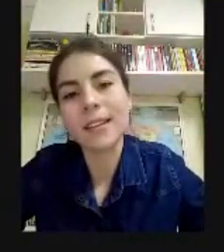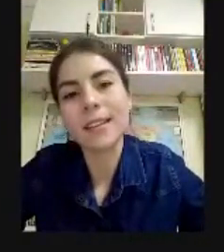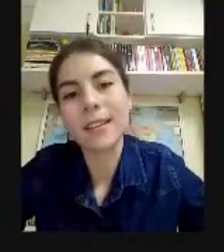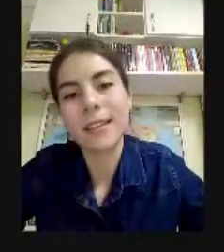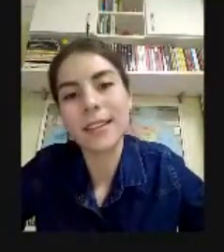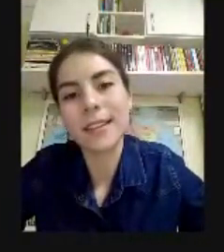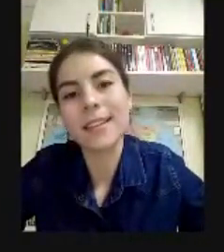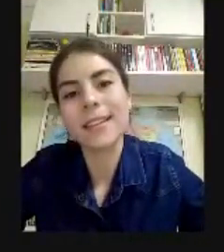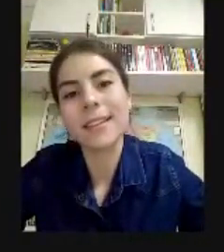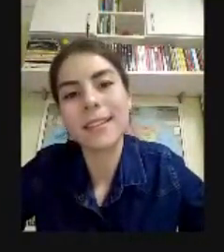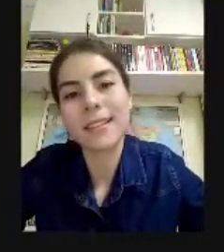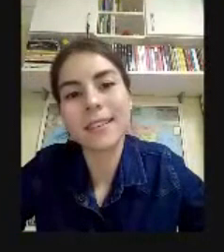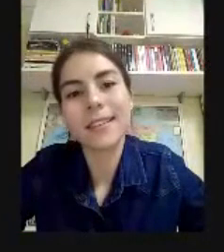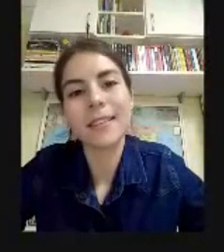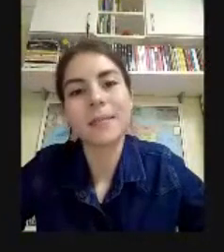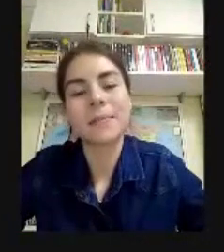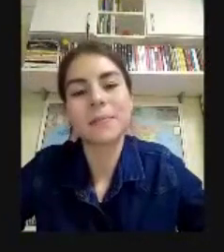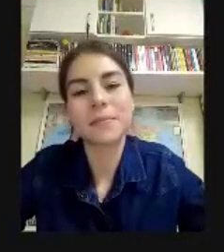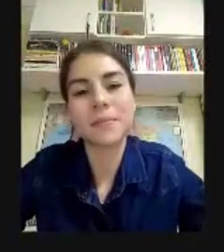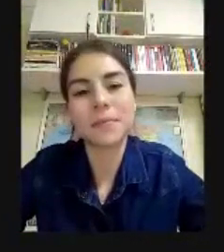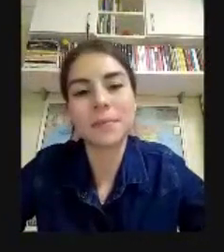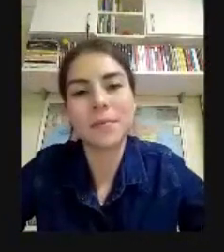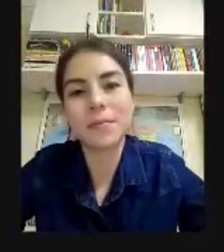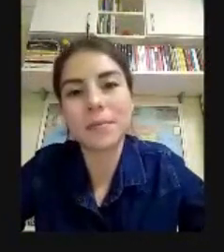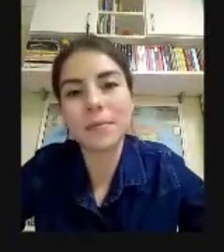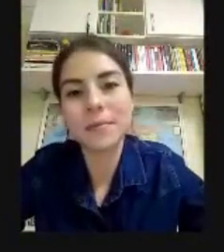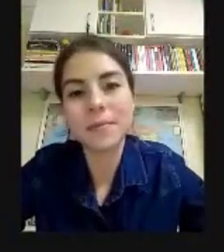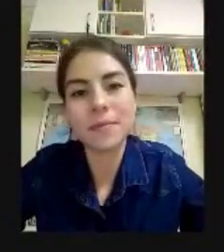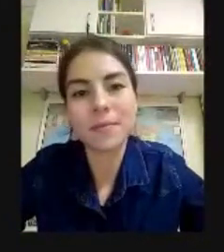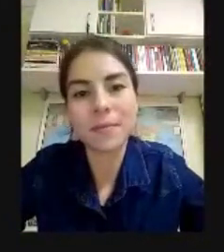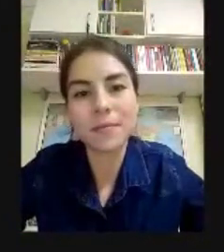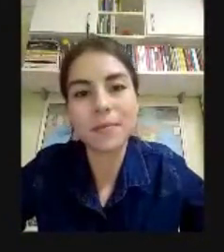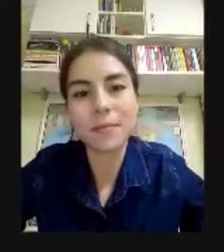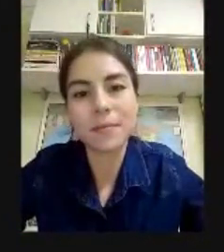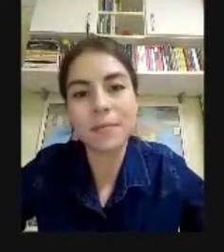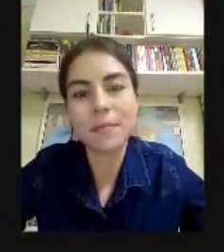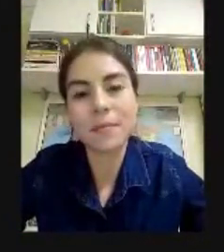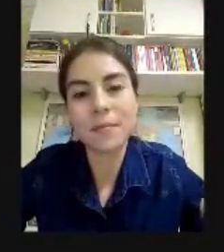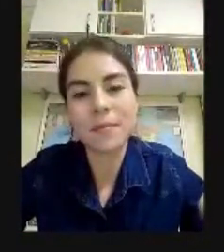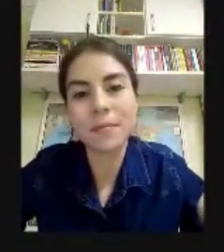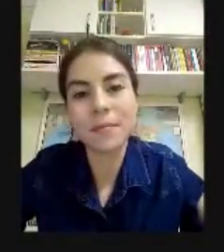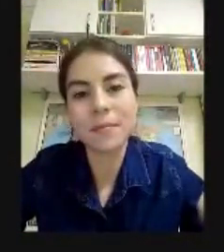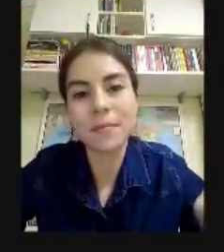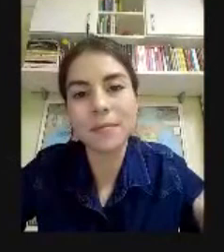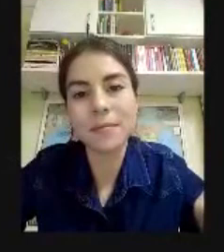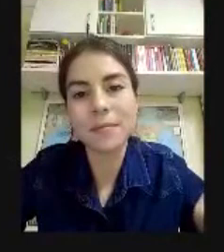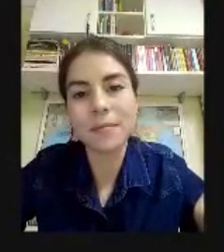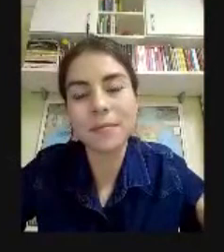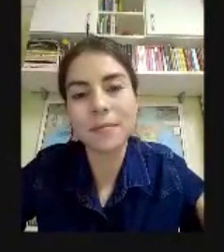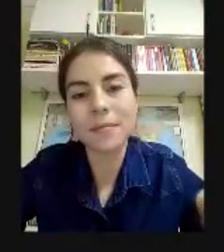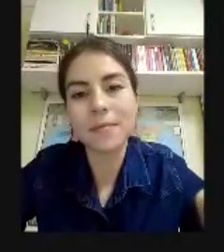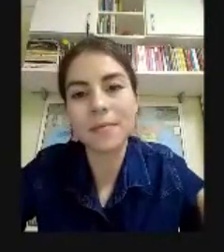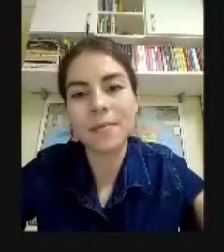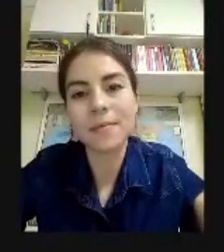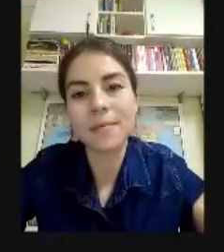avancem nós não queremos que a gente vai fazer determinadas intervenções todas estudo de sequência didática para elas